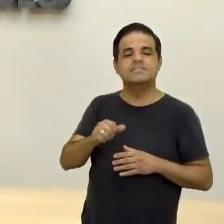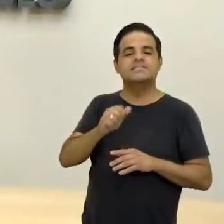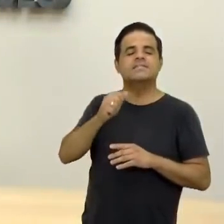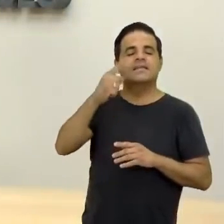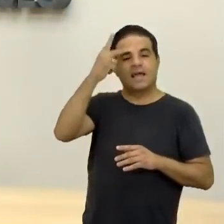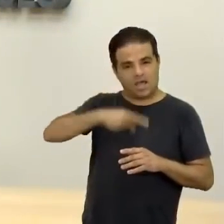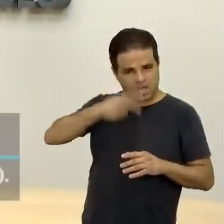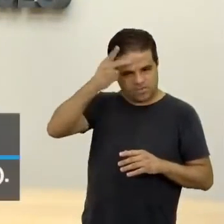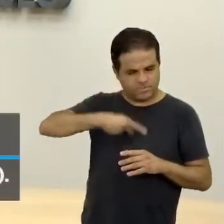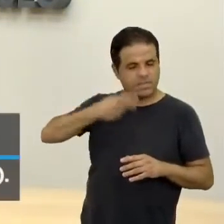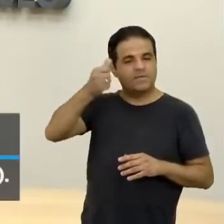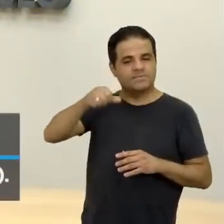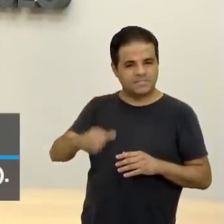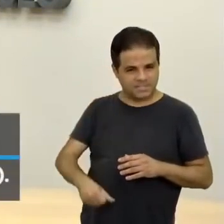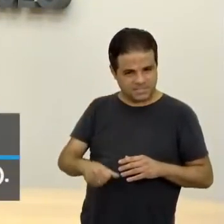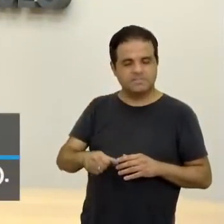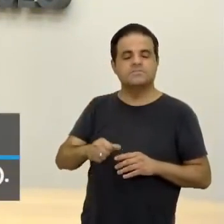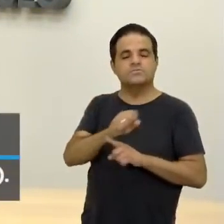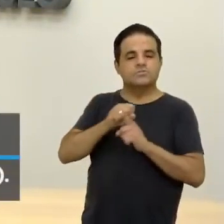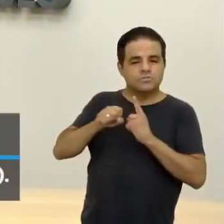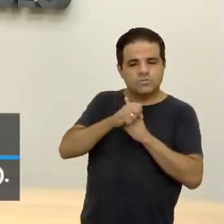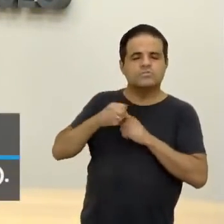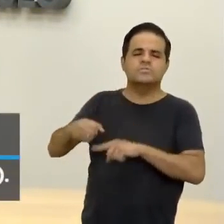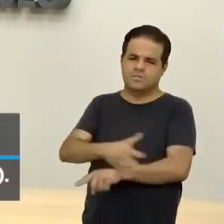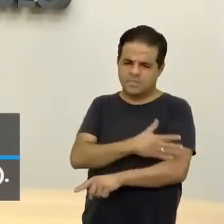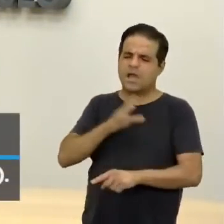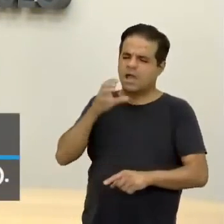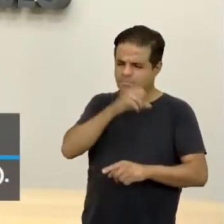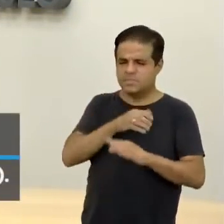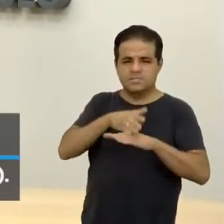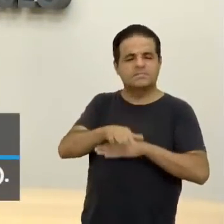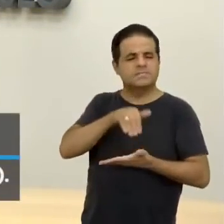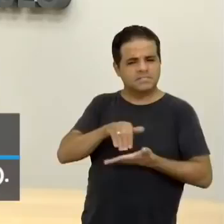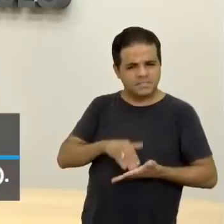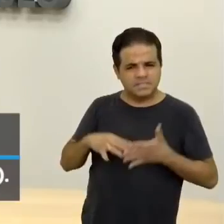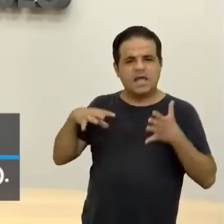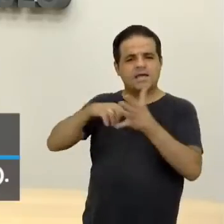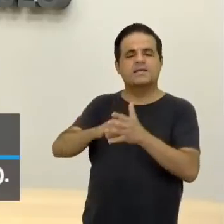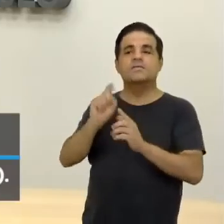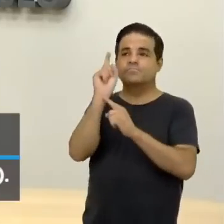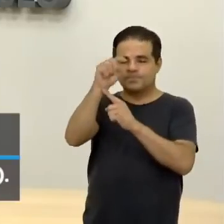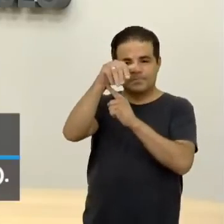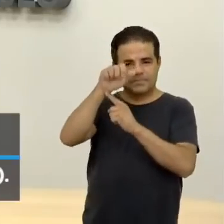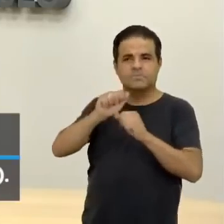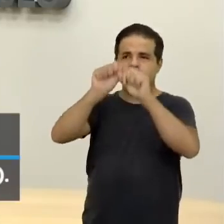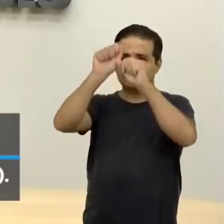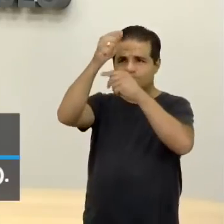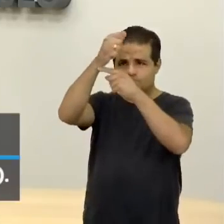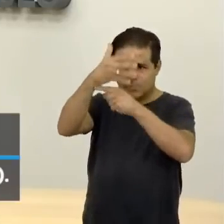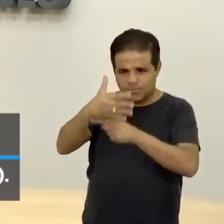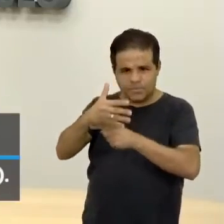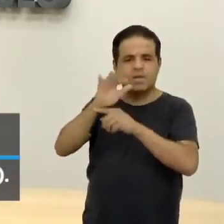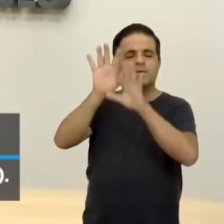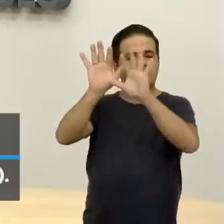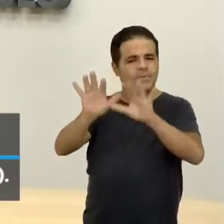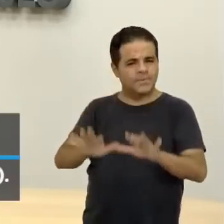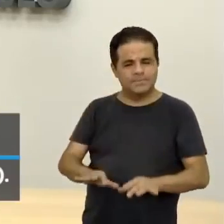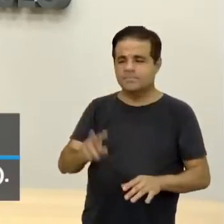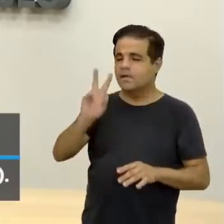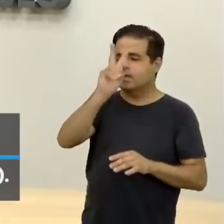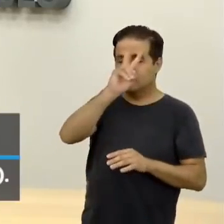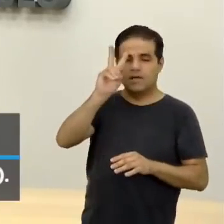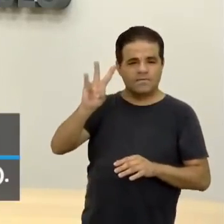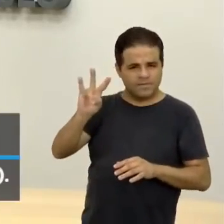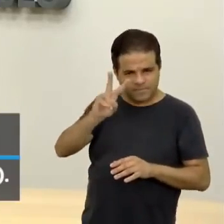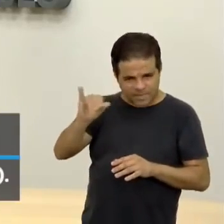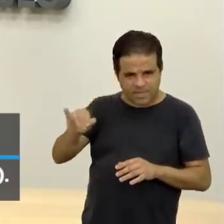autoavaliação a sócio-emocional é rapidinho entra na sede clica lá no meu aluno preencher e tá tudo certo viu